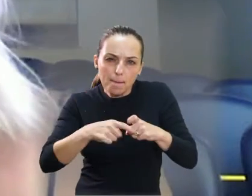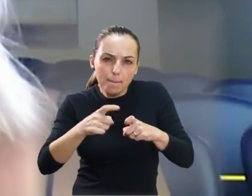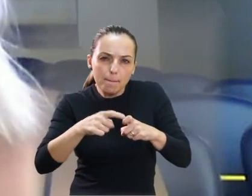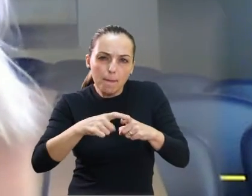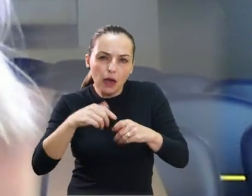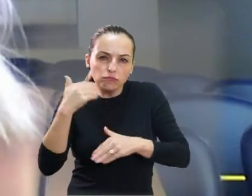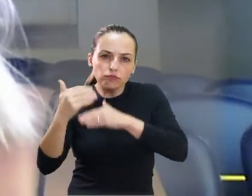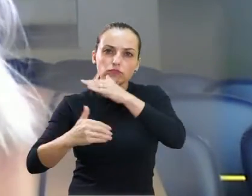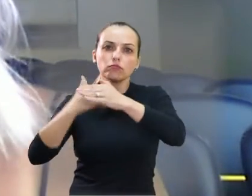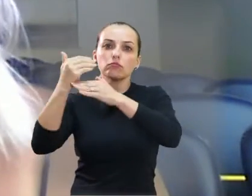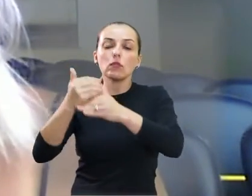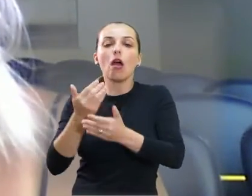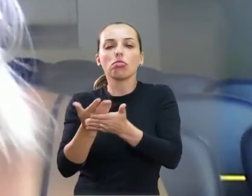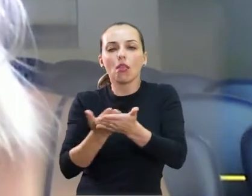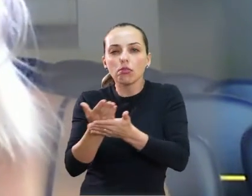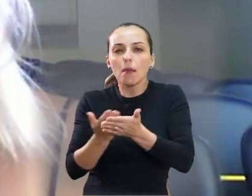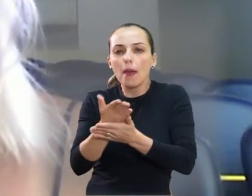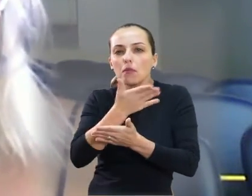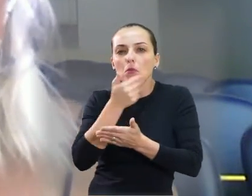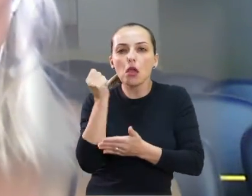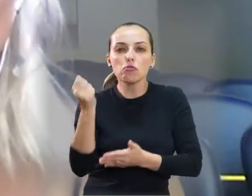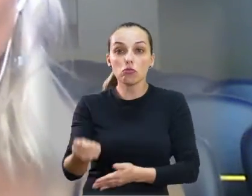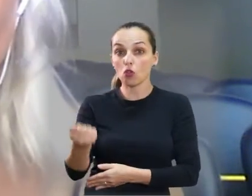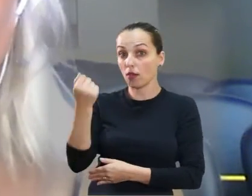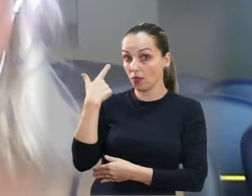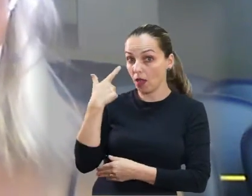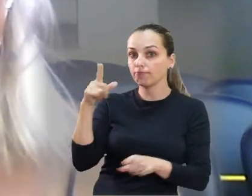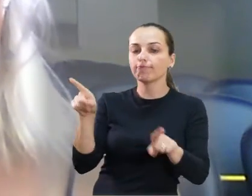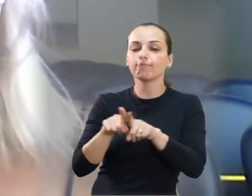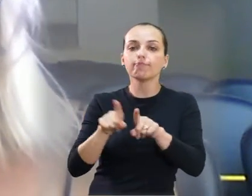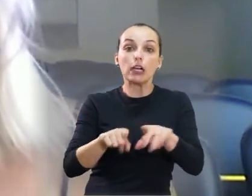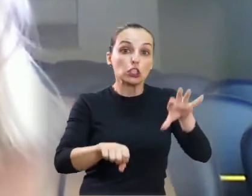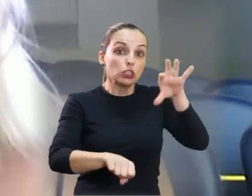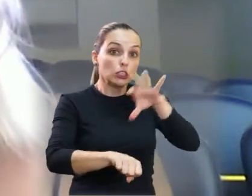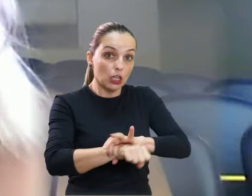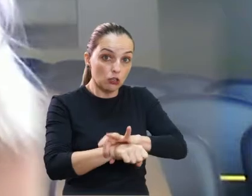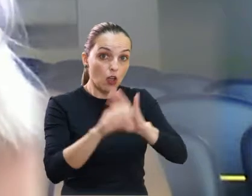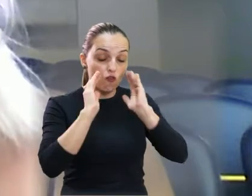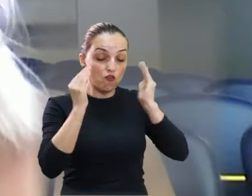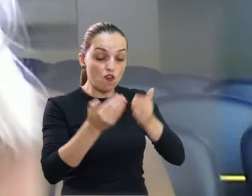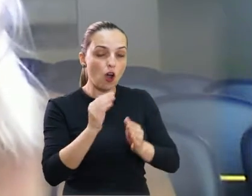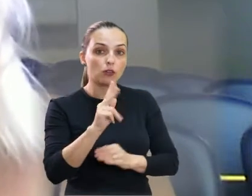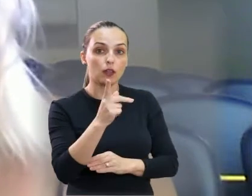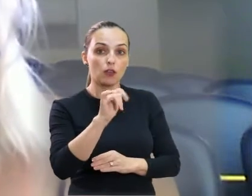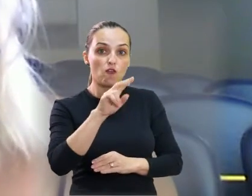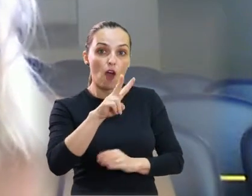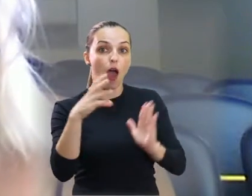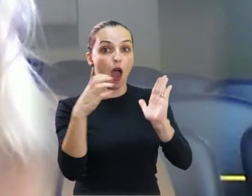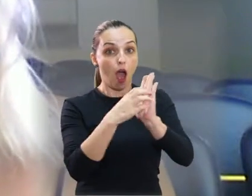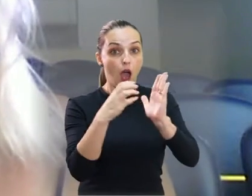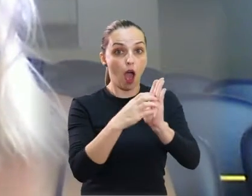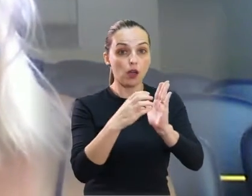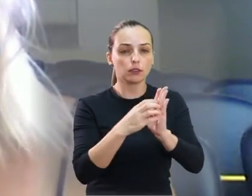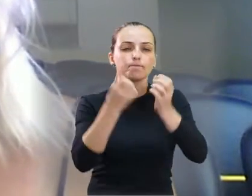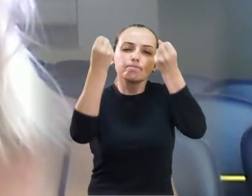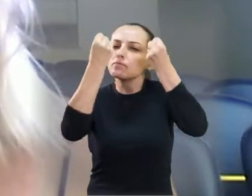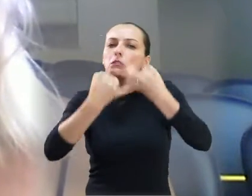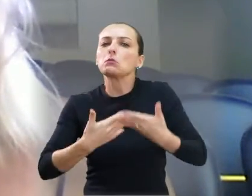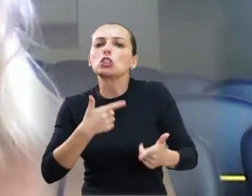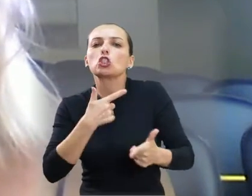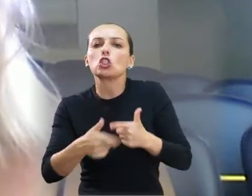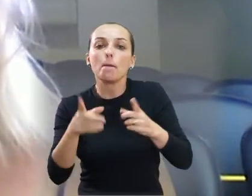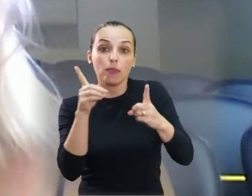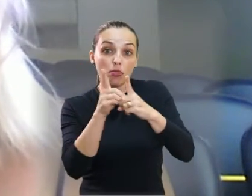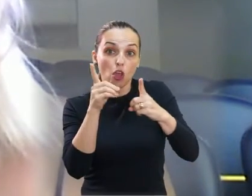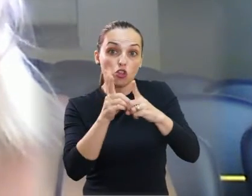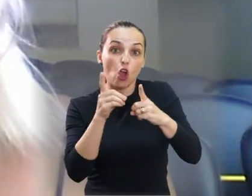medicina propiciaram um tratamento melhor e mais seguro para HIV/AIDS. Como que foi a evolução do diagnóstico, do tratamento e da prevenção da